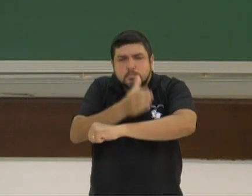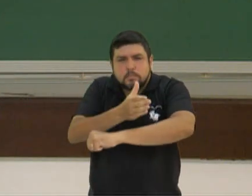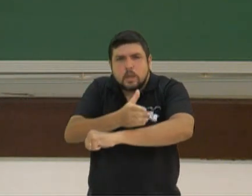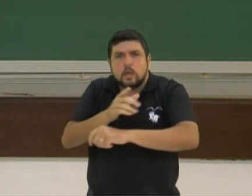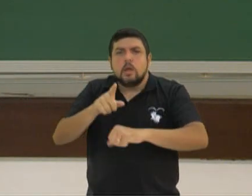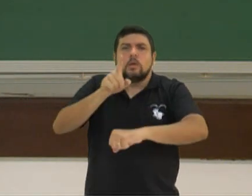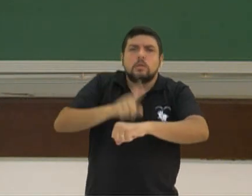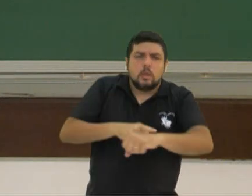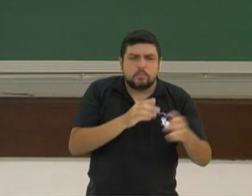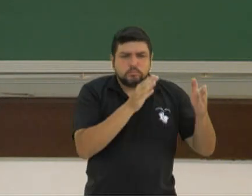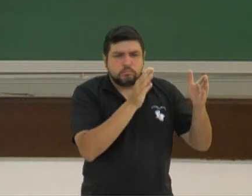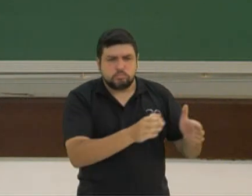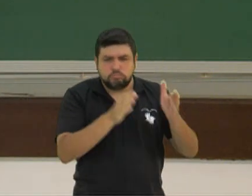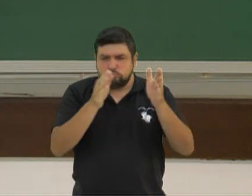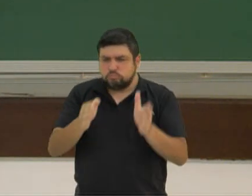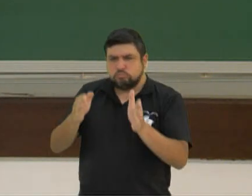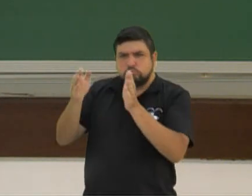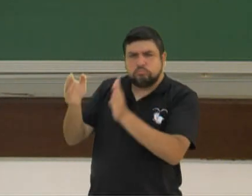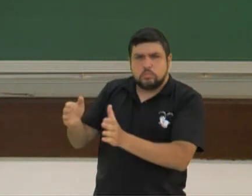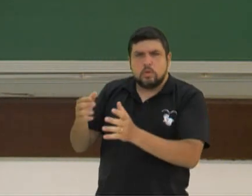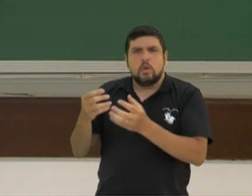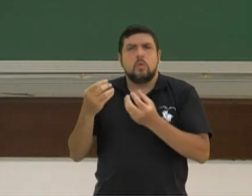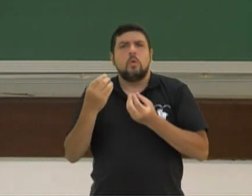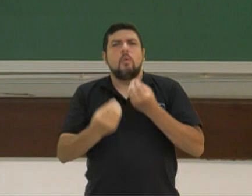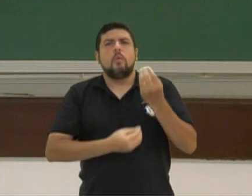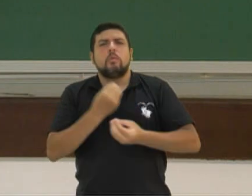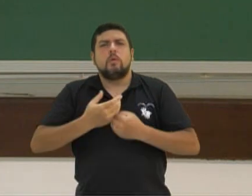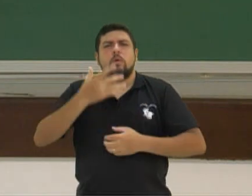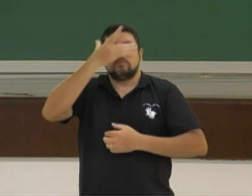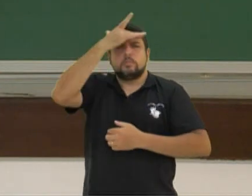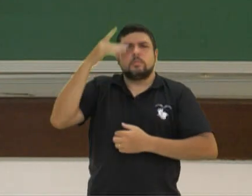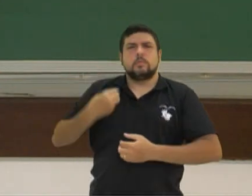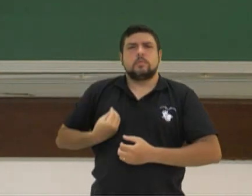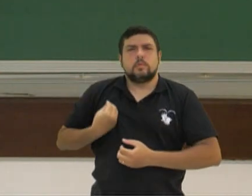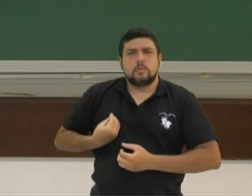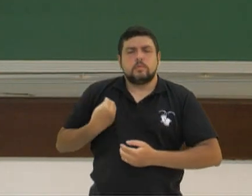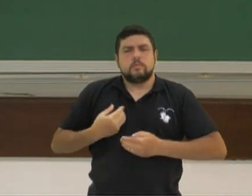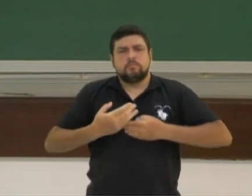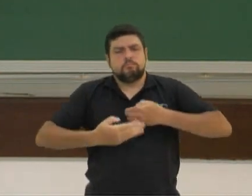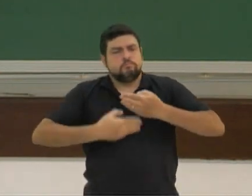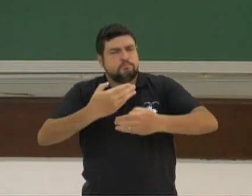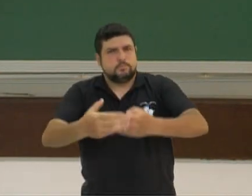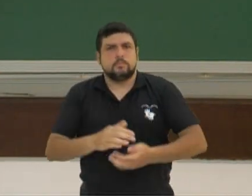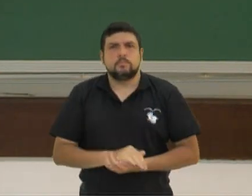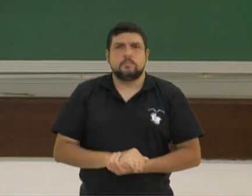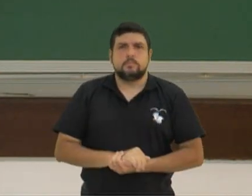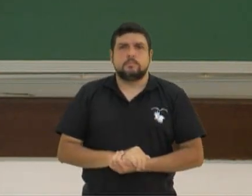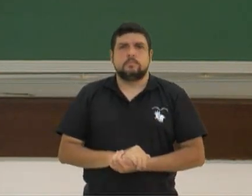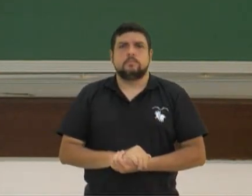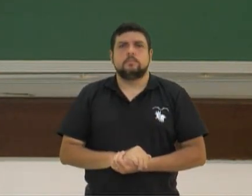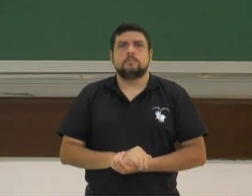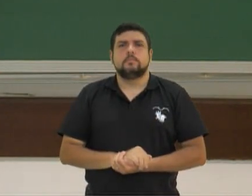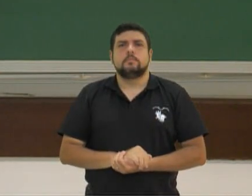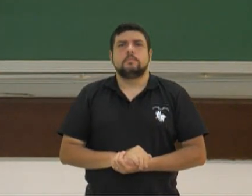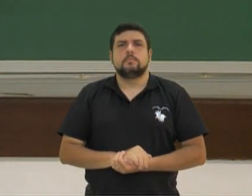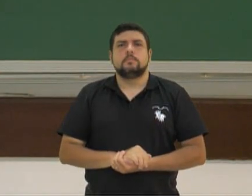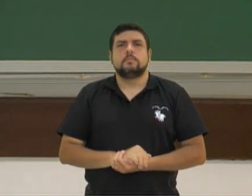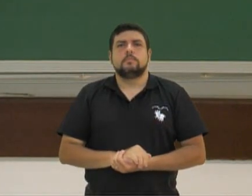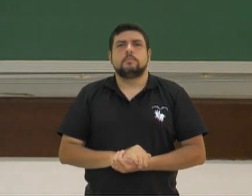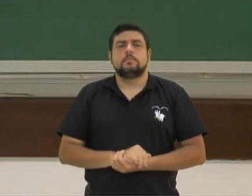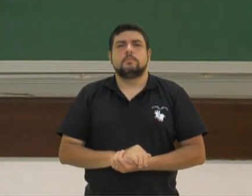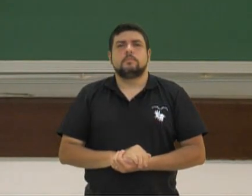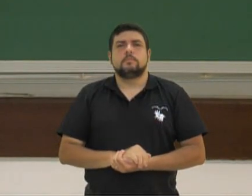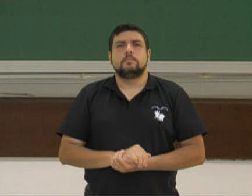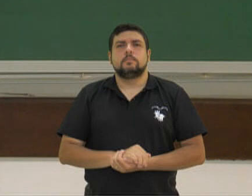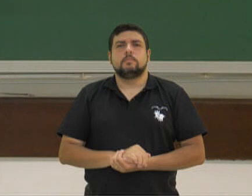conseguirem entender melhor como que as pessoas viviam em determinadas eras históricas. Nesse momento